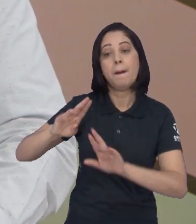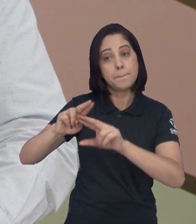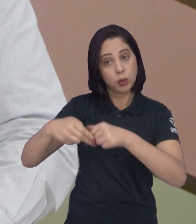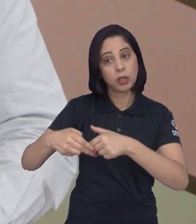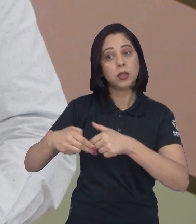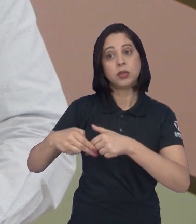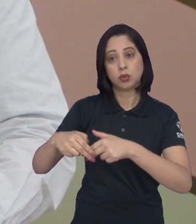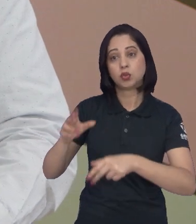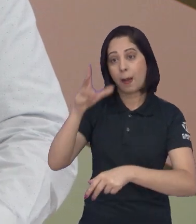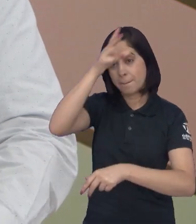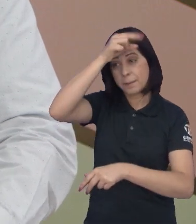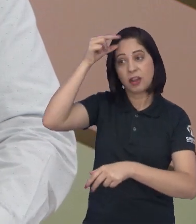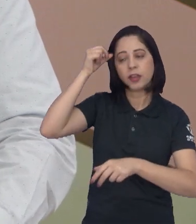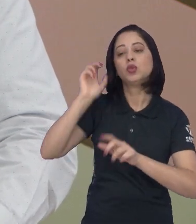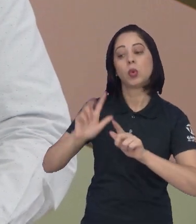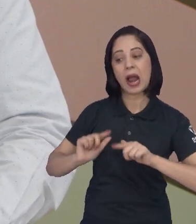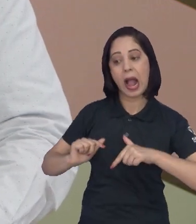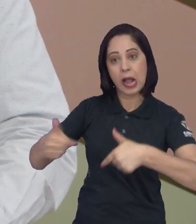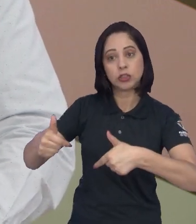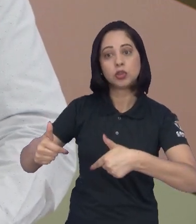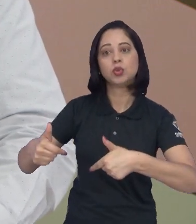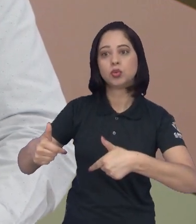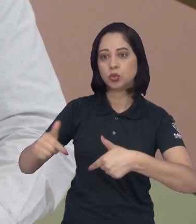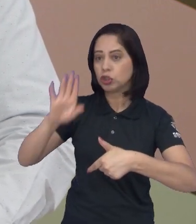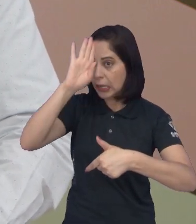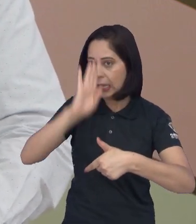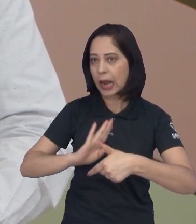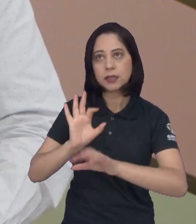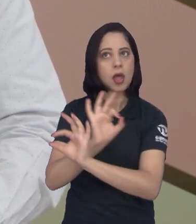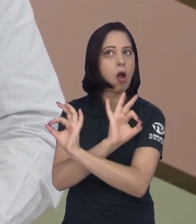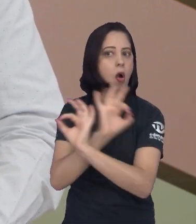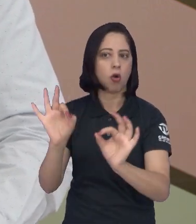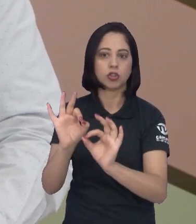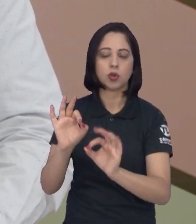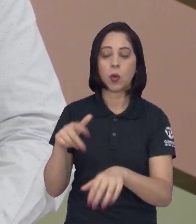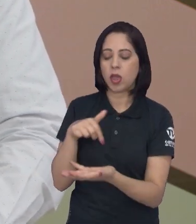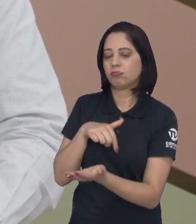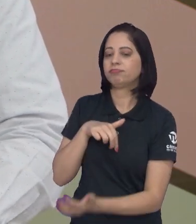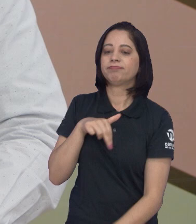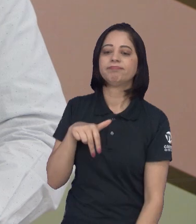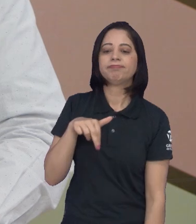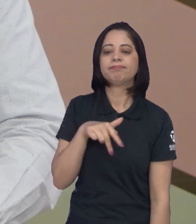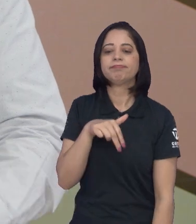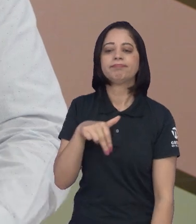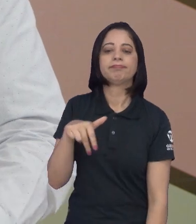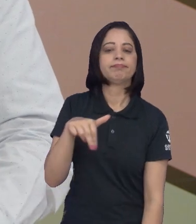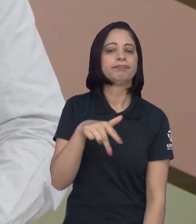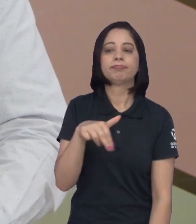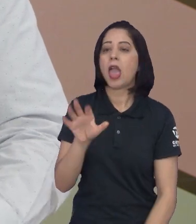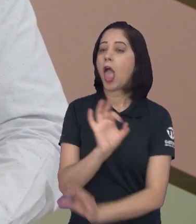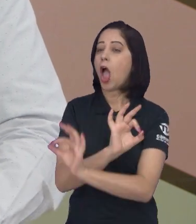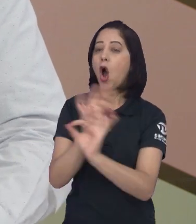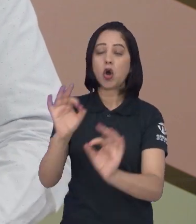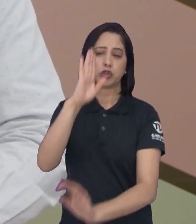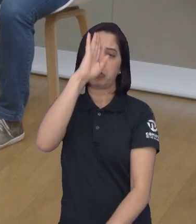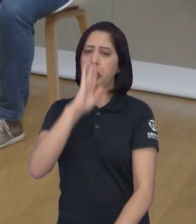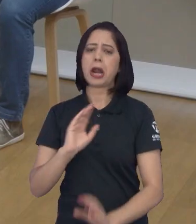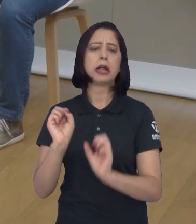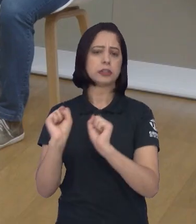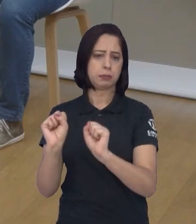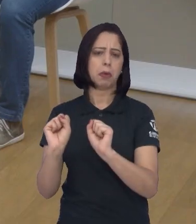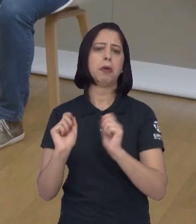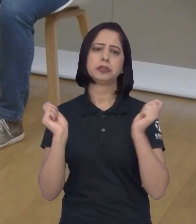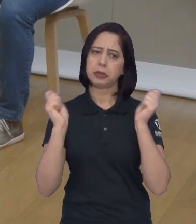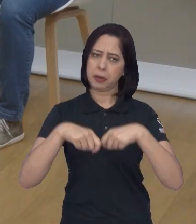públicas principalmente gratuitas são ótimos e caminhar é um negócio extremamente eh acessível n Claro a gente consegue fazer o